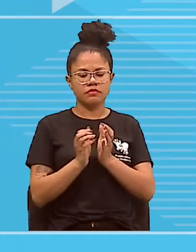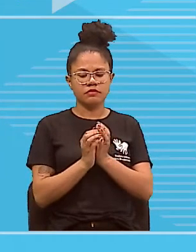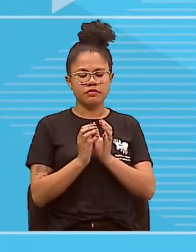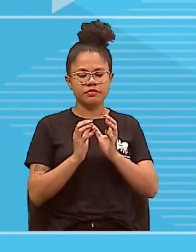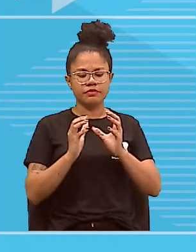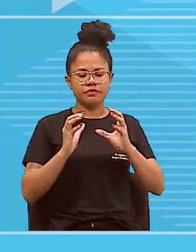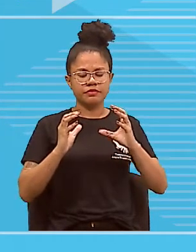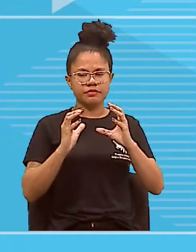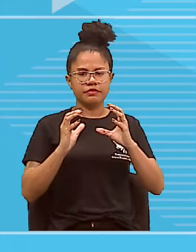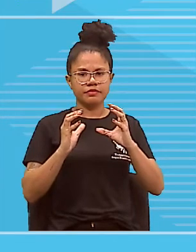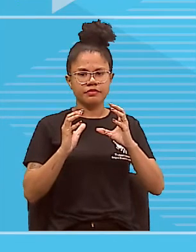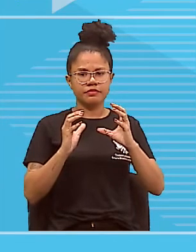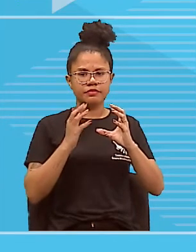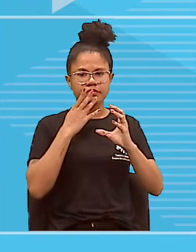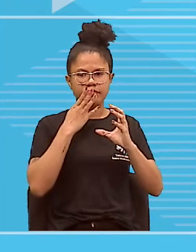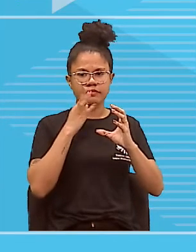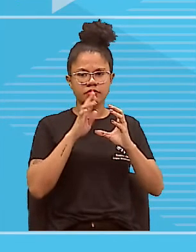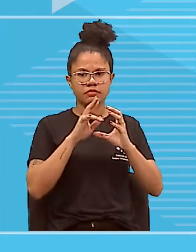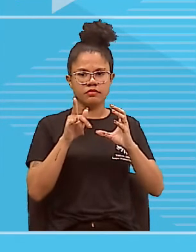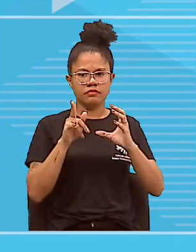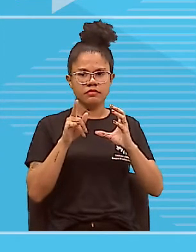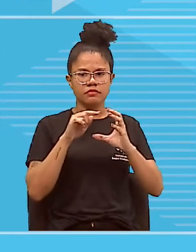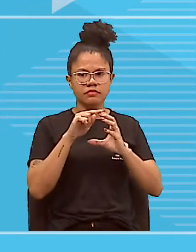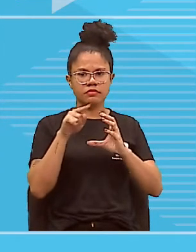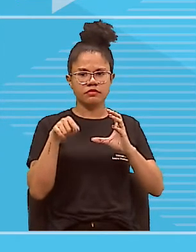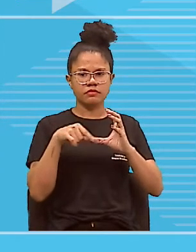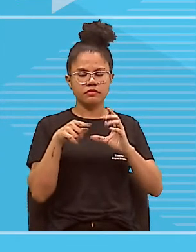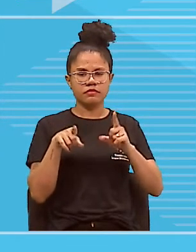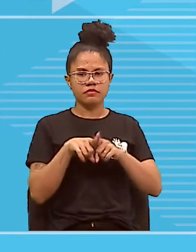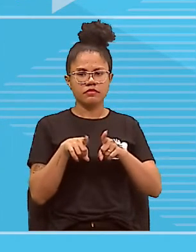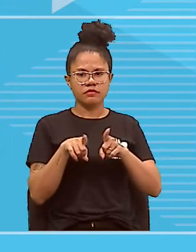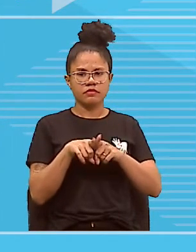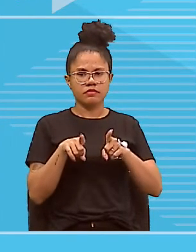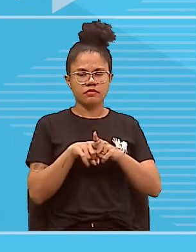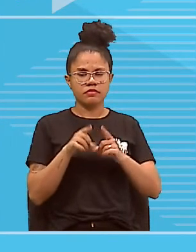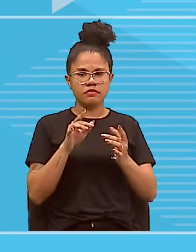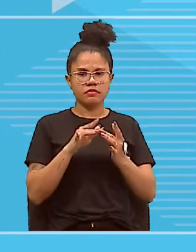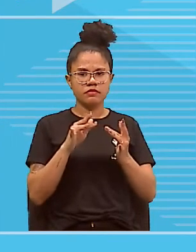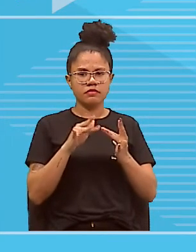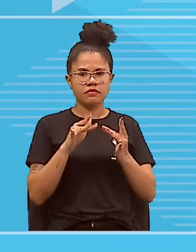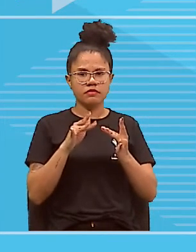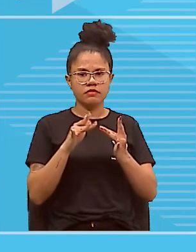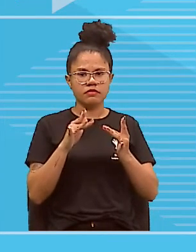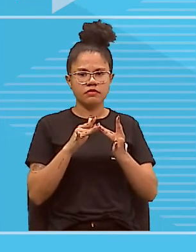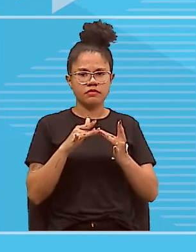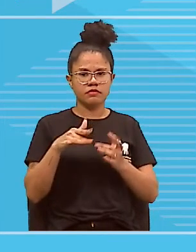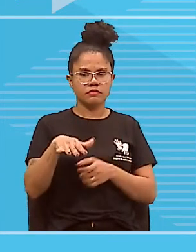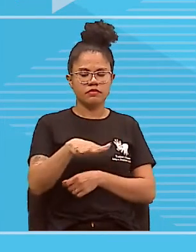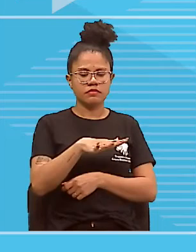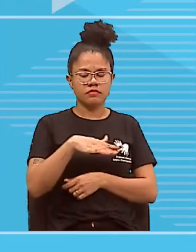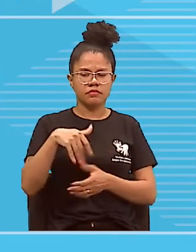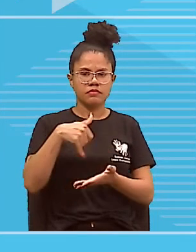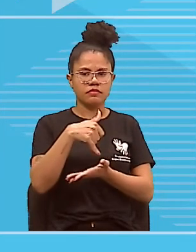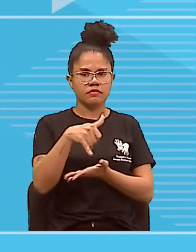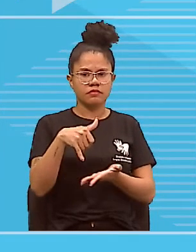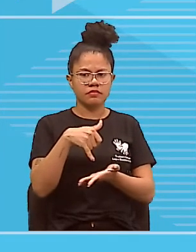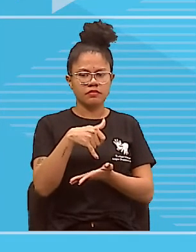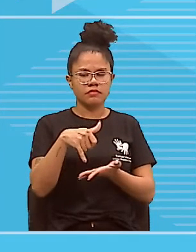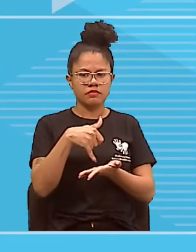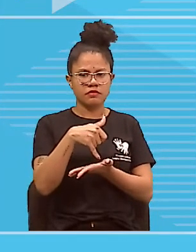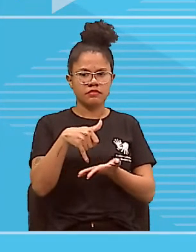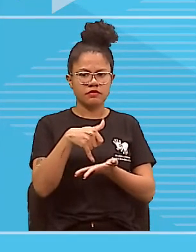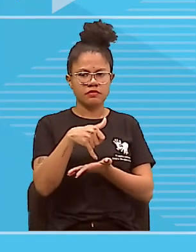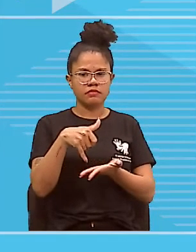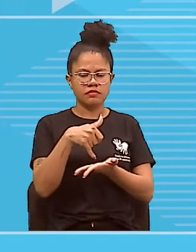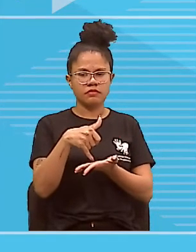diferente da bolha né ou quando há o contato de uma superfície de óleo com